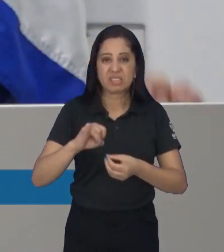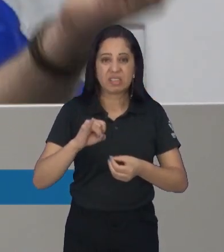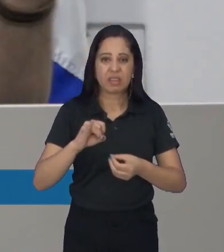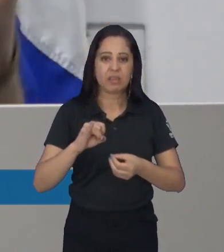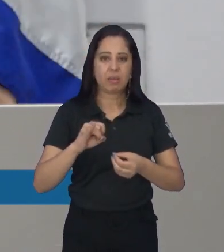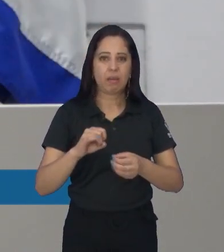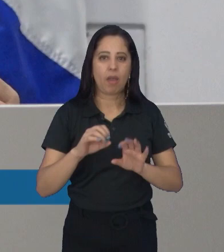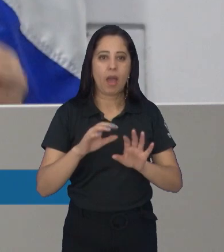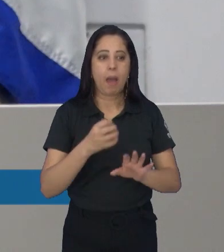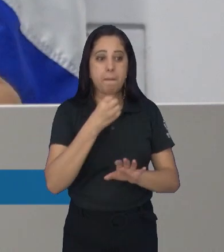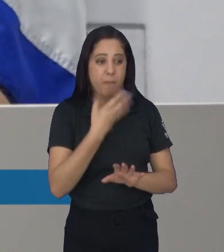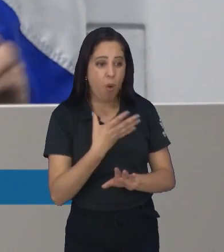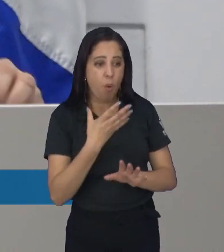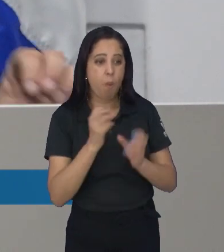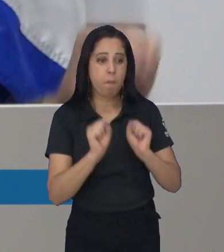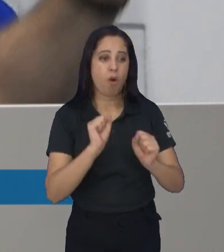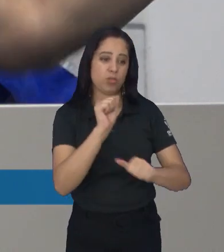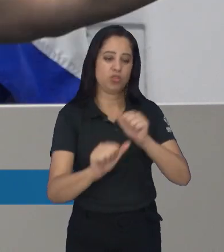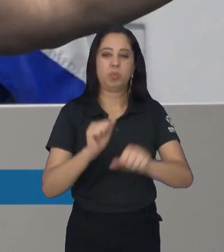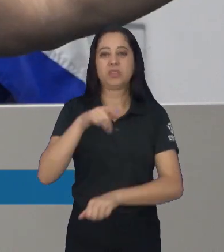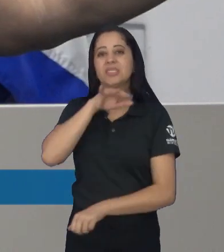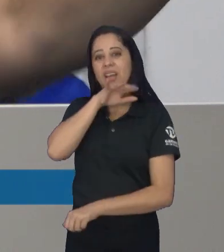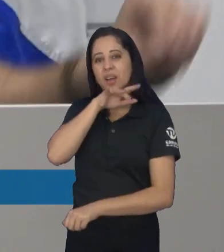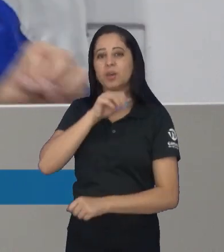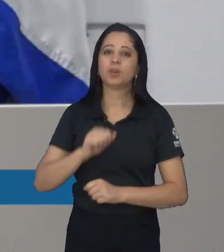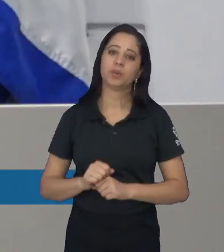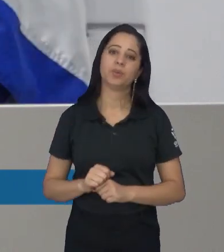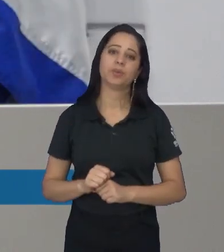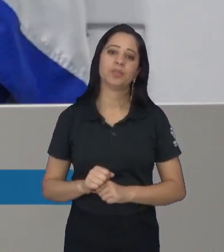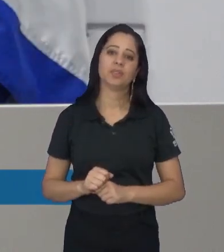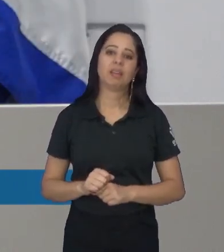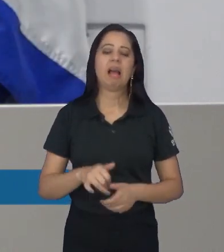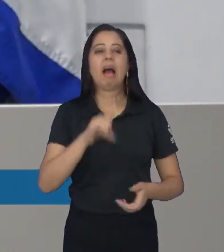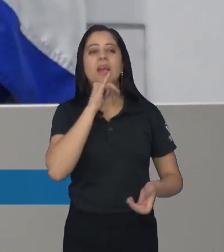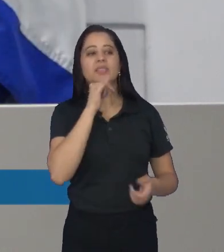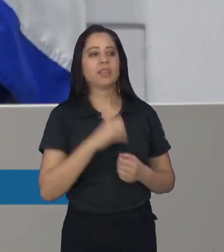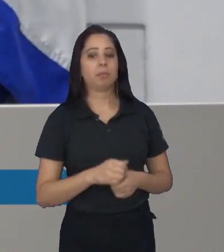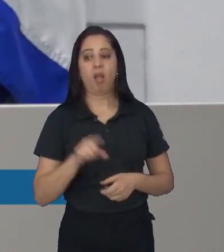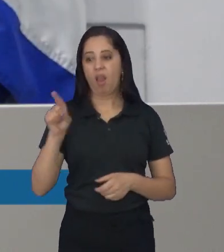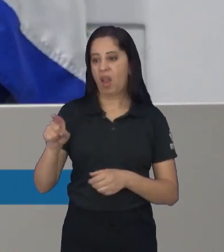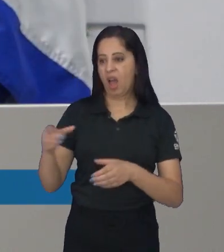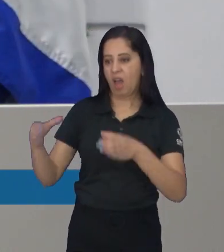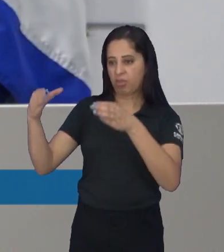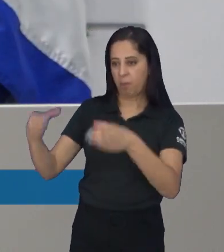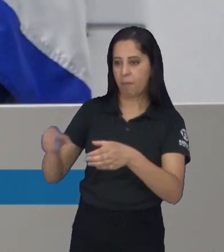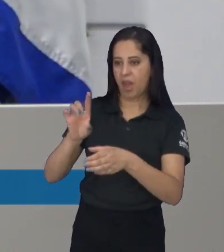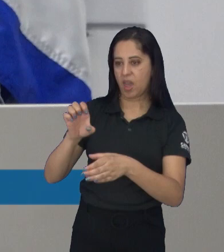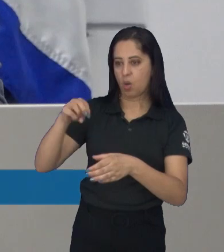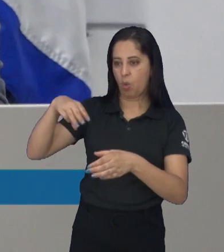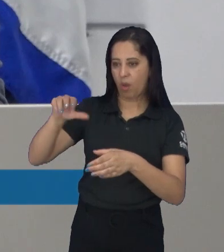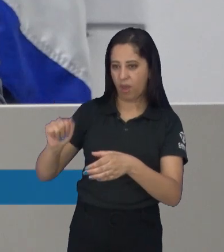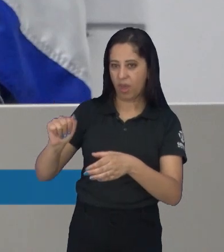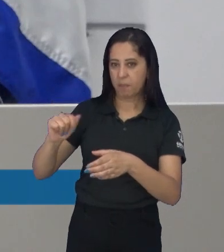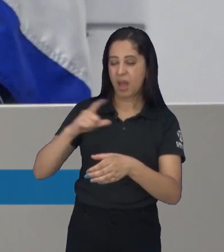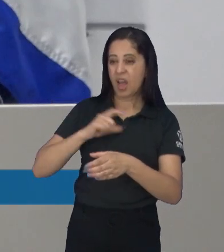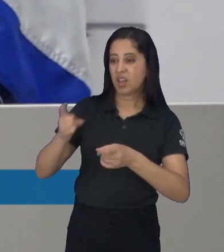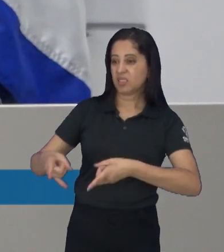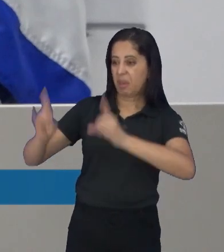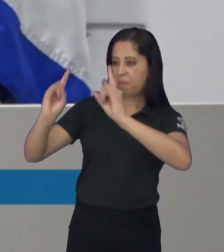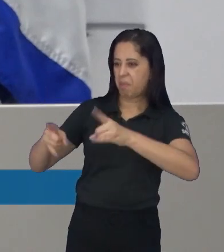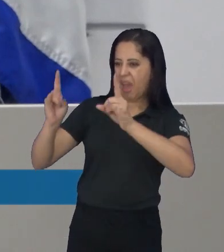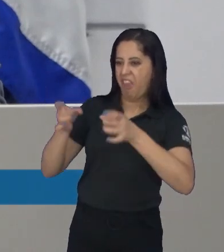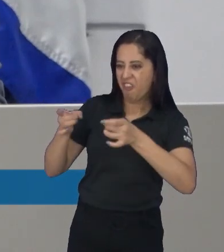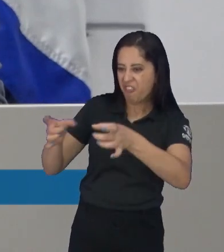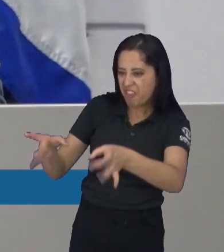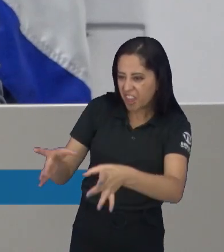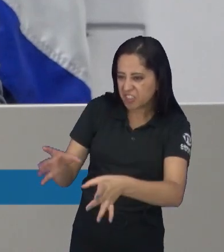pode virar ruim e depois vai afugentar em outros locais porque daí o cara fala olha lá na Vila Ema fizeram um monte de prédio com fachada da ativa não tá vendendo nada eu